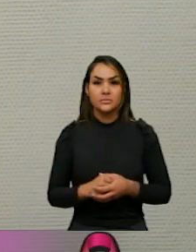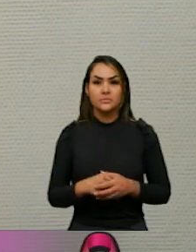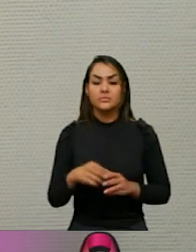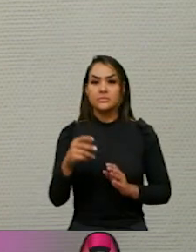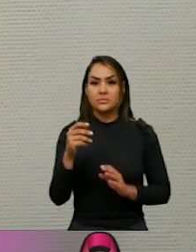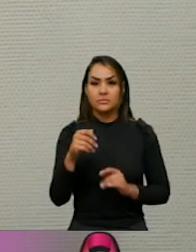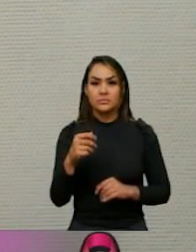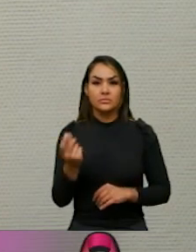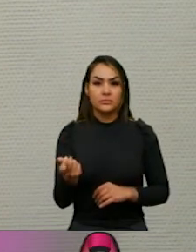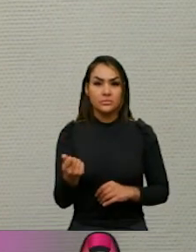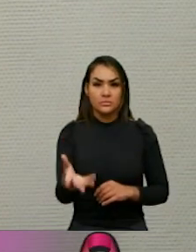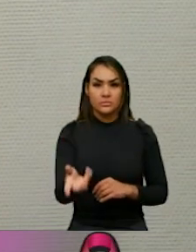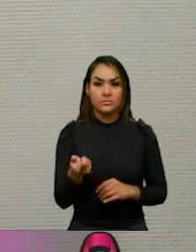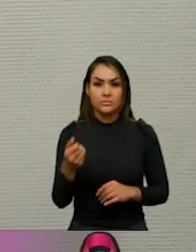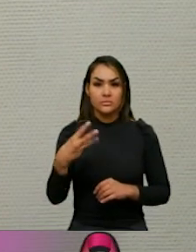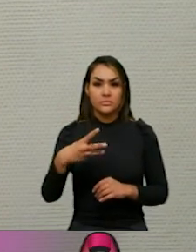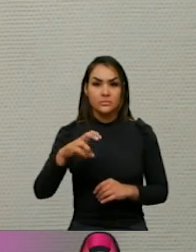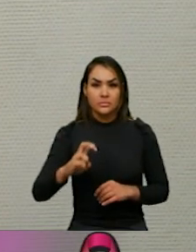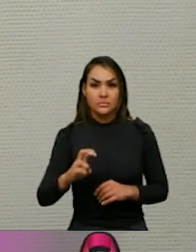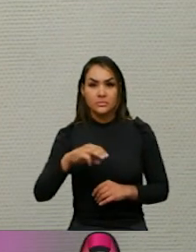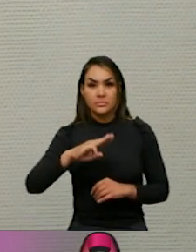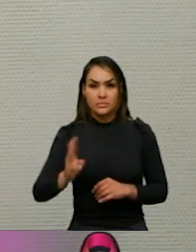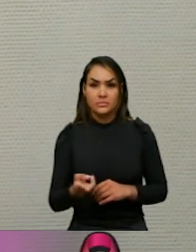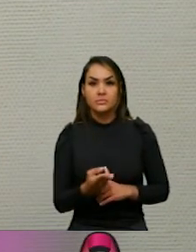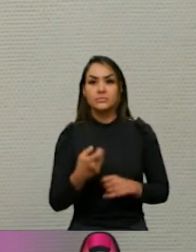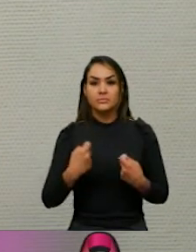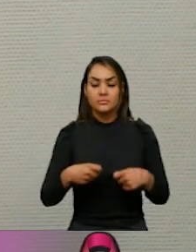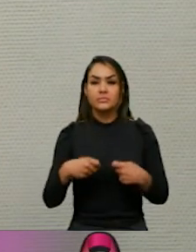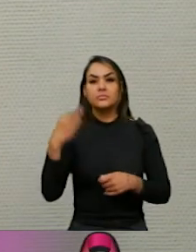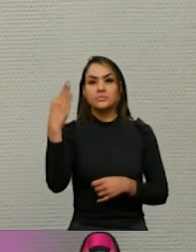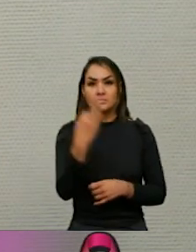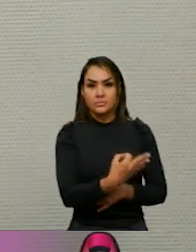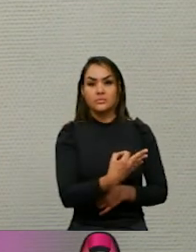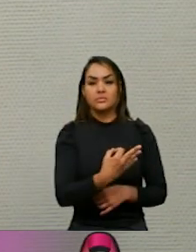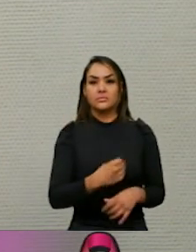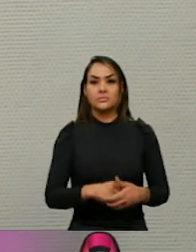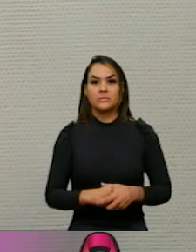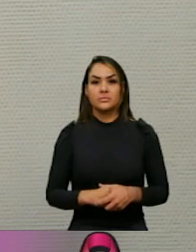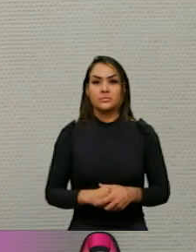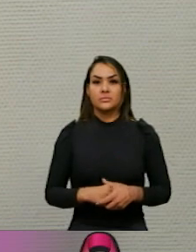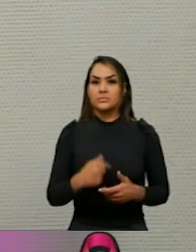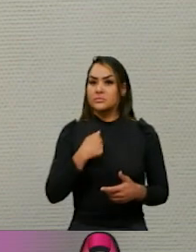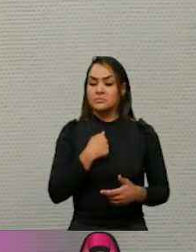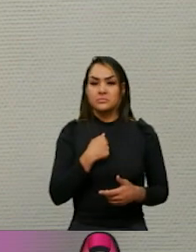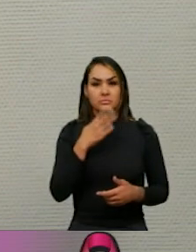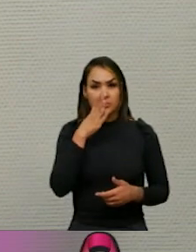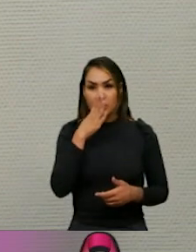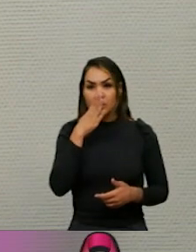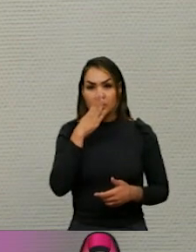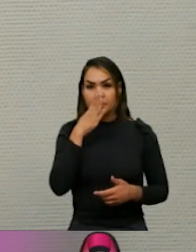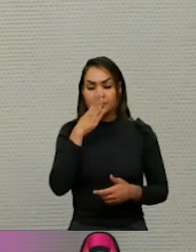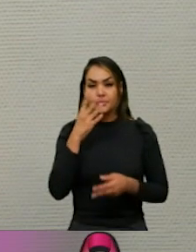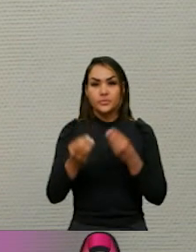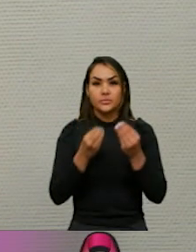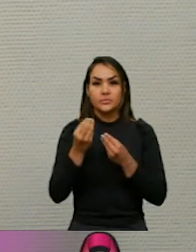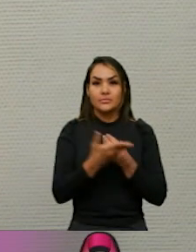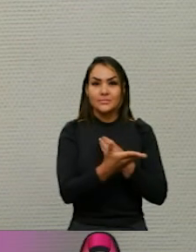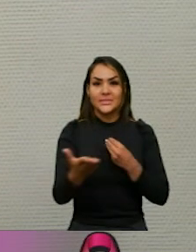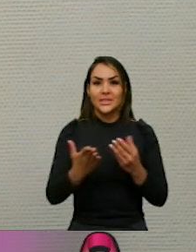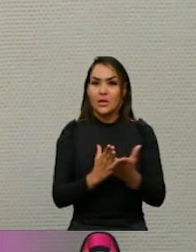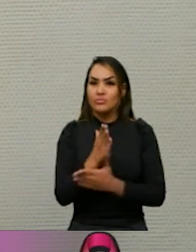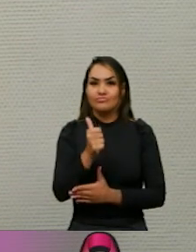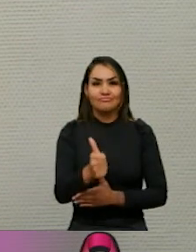35 milhões, tem que vir aqui qual é a taxa. E eu acho um absurdo se essa casa aprovar um projeto sem saber por quanto que é que vai ser a